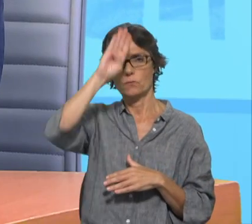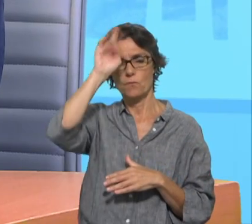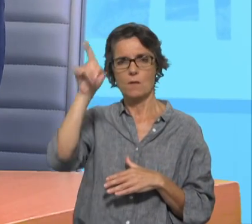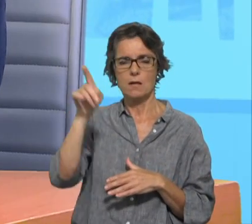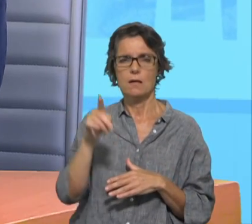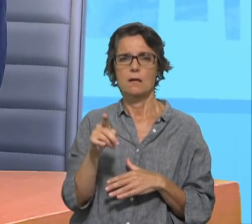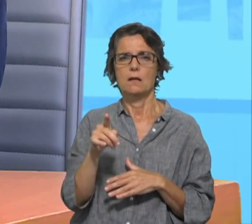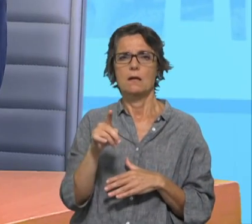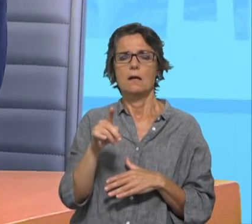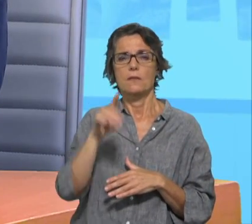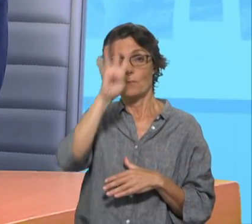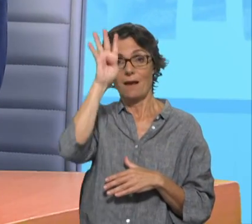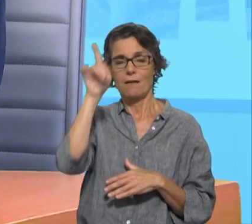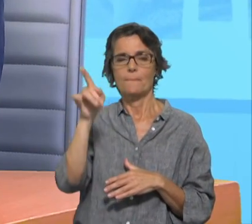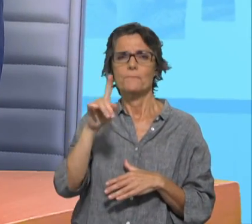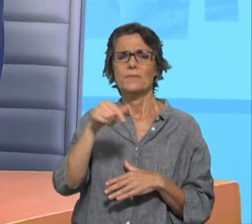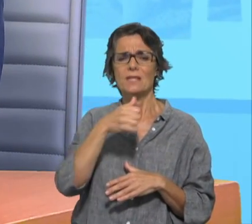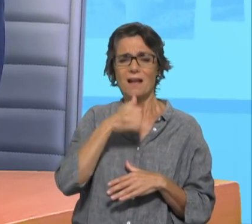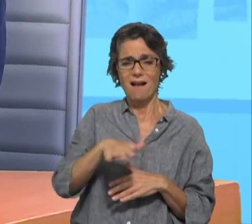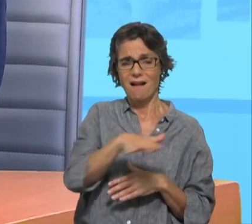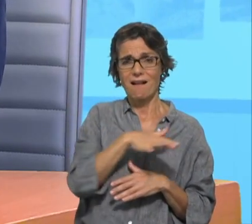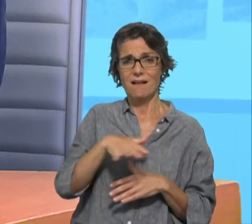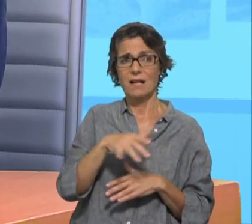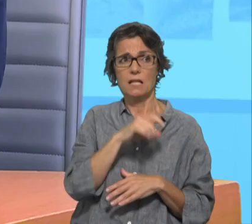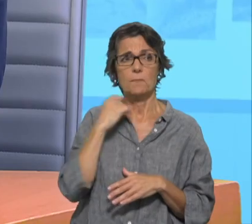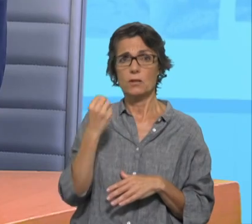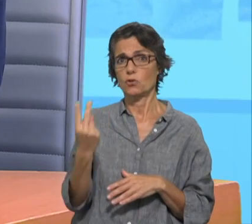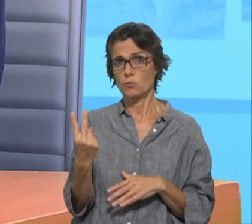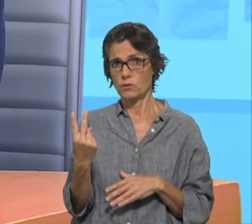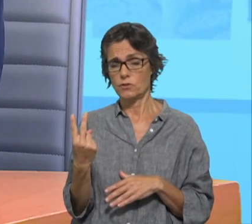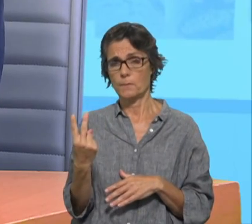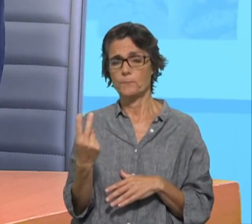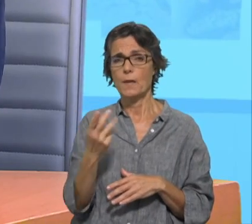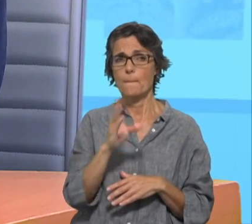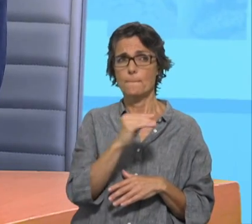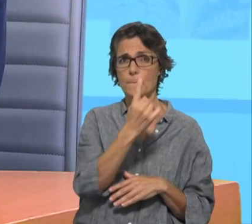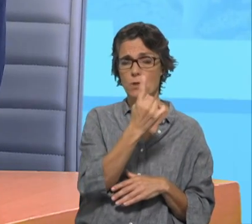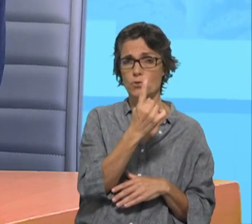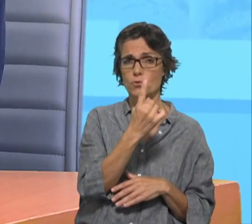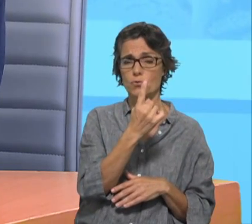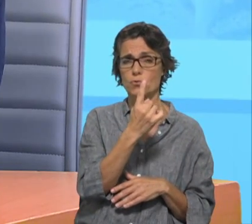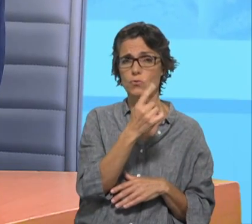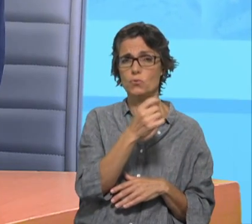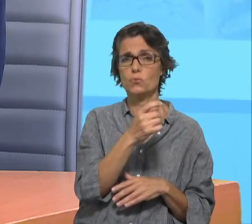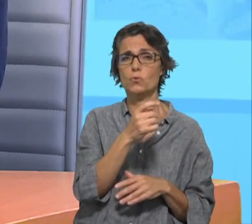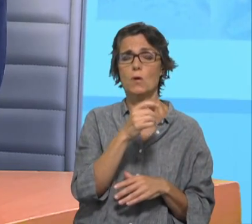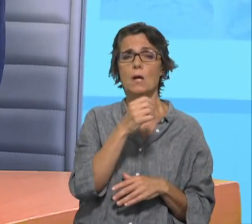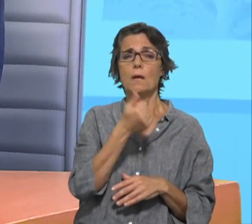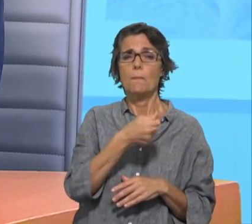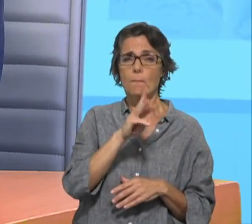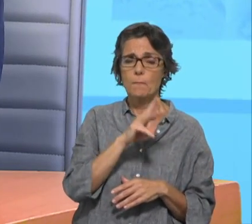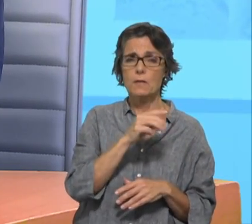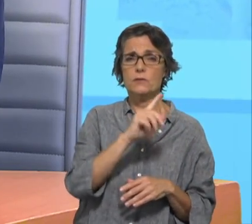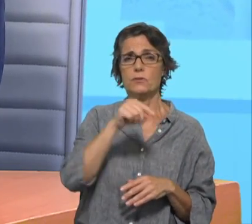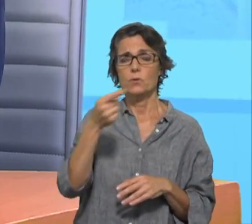dioceses. Da minha diocese, o Algarve, iremos 2 sacerdotes. Há um sacerdote da diocese Irmã de Beja, e 2